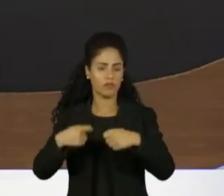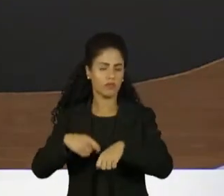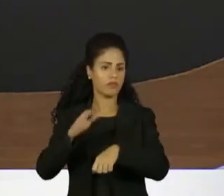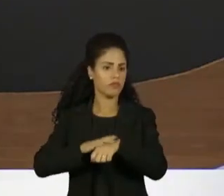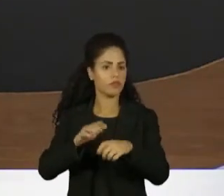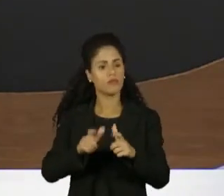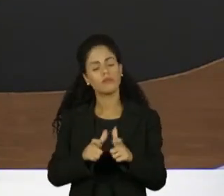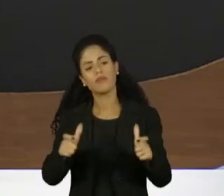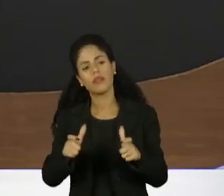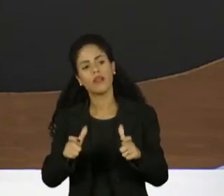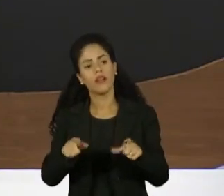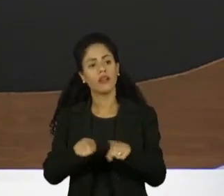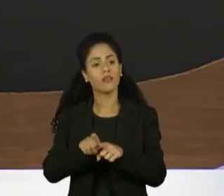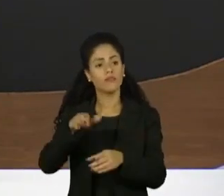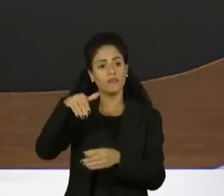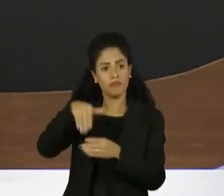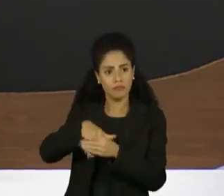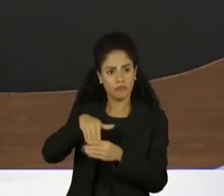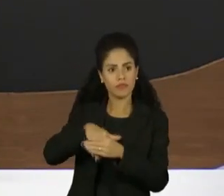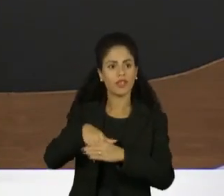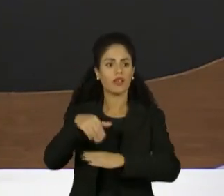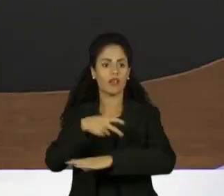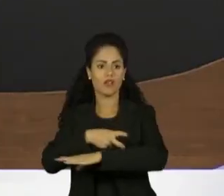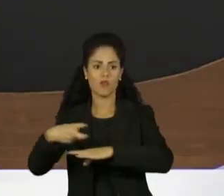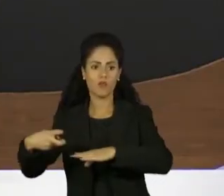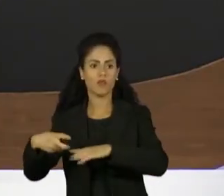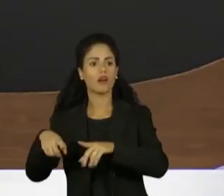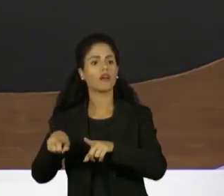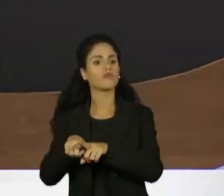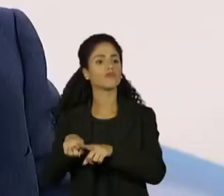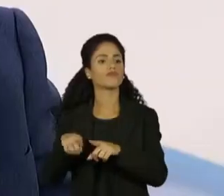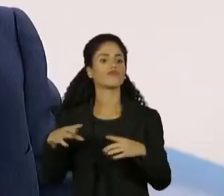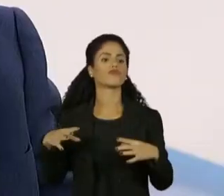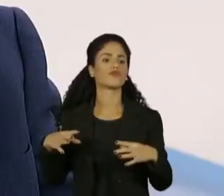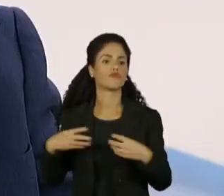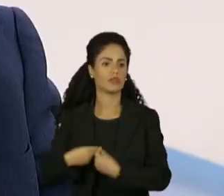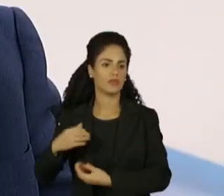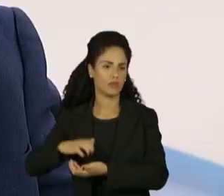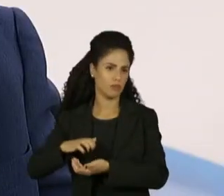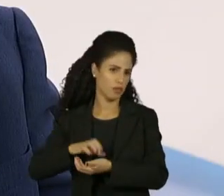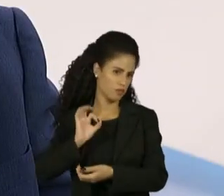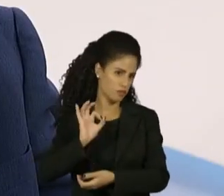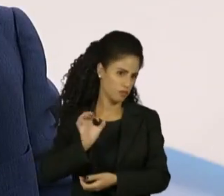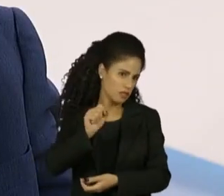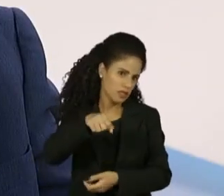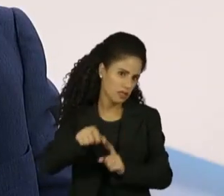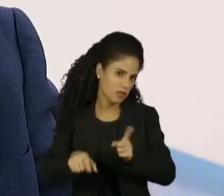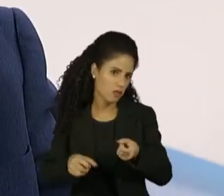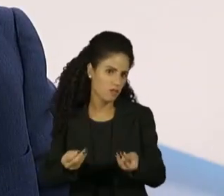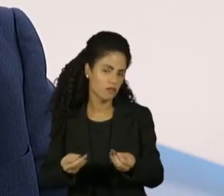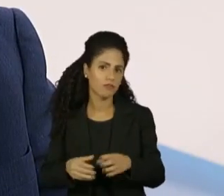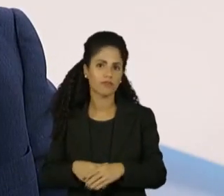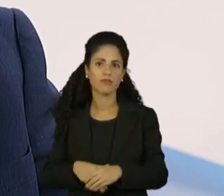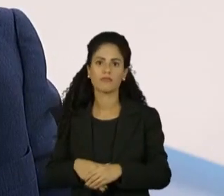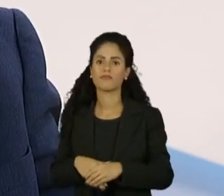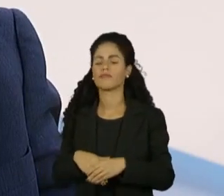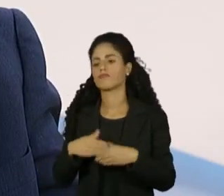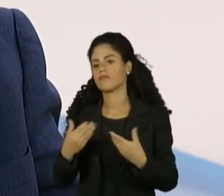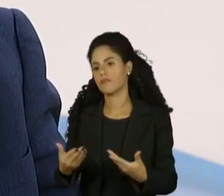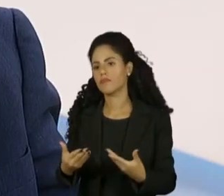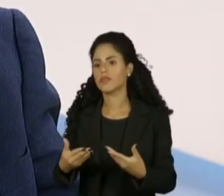uma maioria, por exemplo, para votar impeachment de ministros do Supremo? O